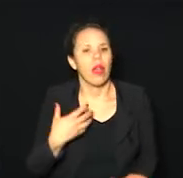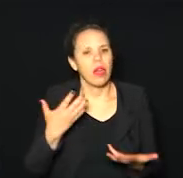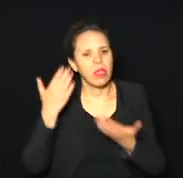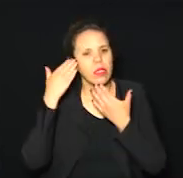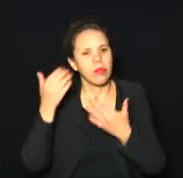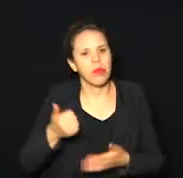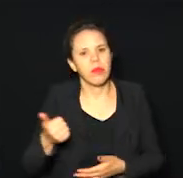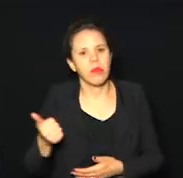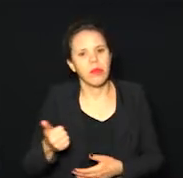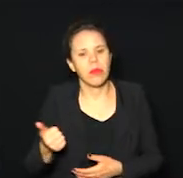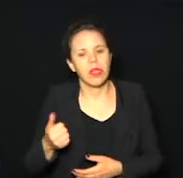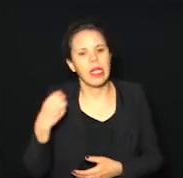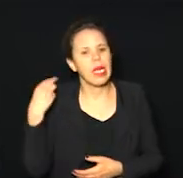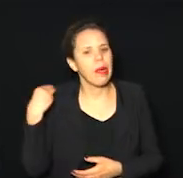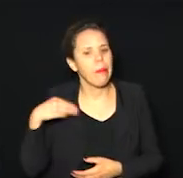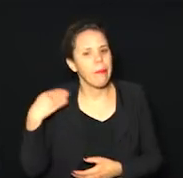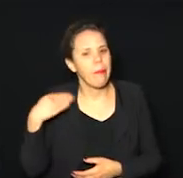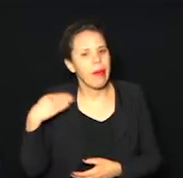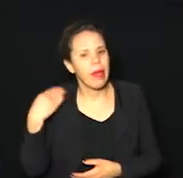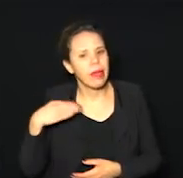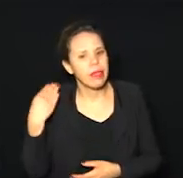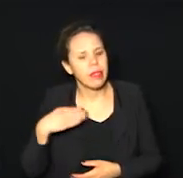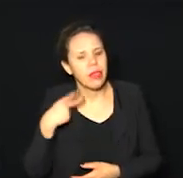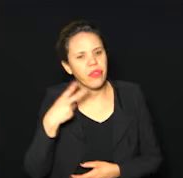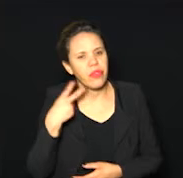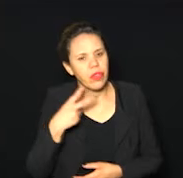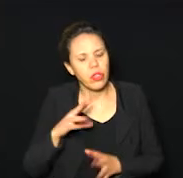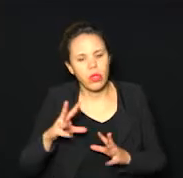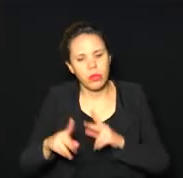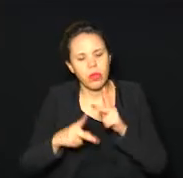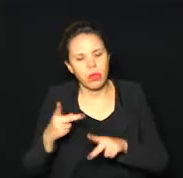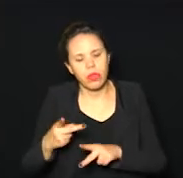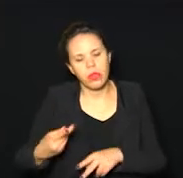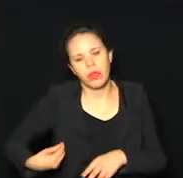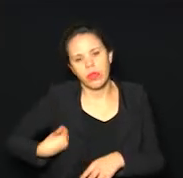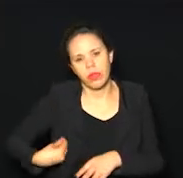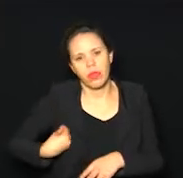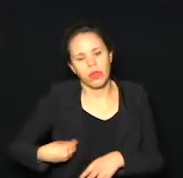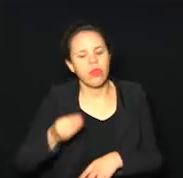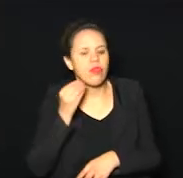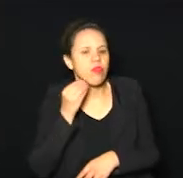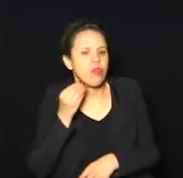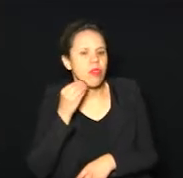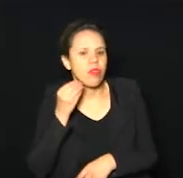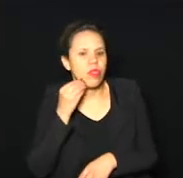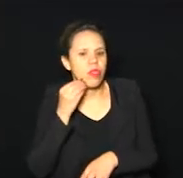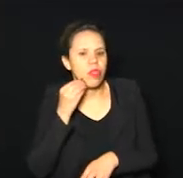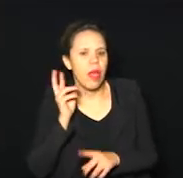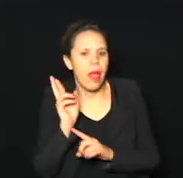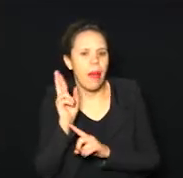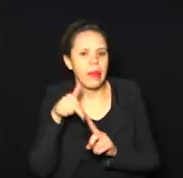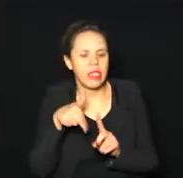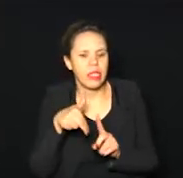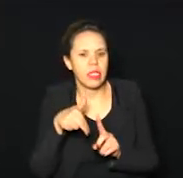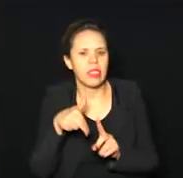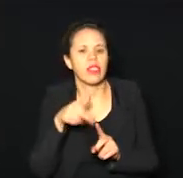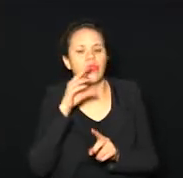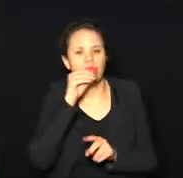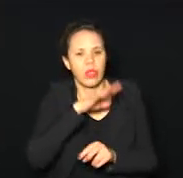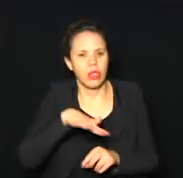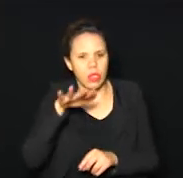Conte e a todos os presentes pela oportunidade de estar aqui falando pelos trabalhadores da saúde, pelos trabalhadores